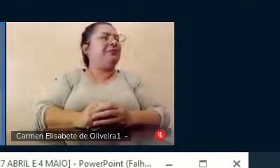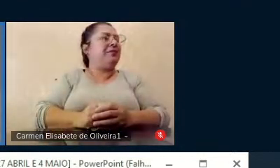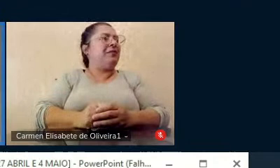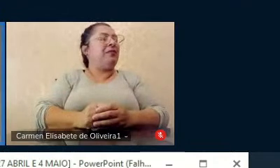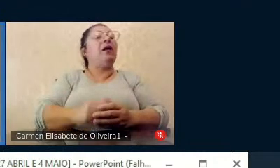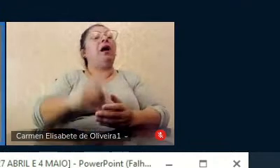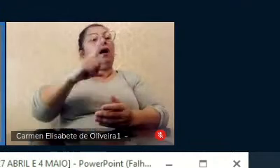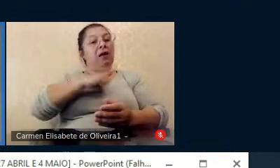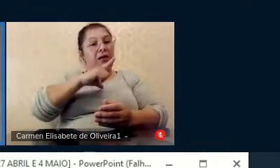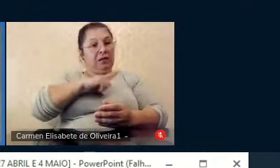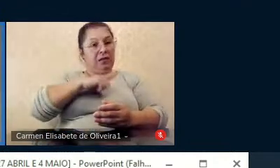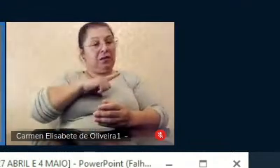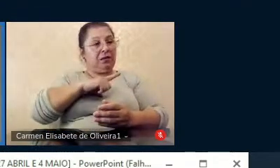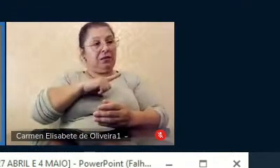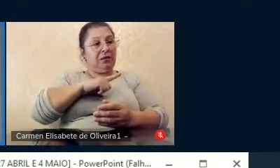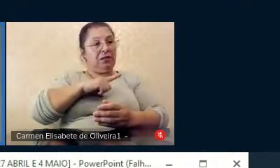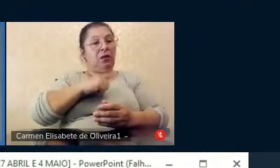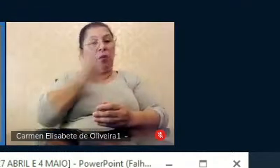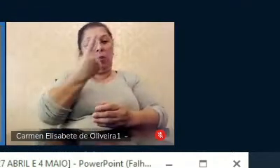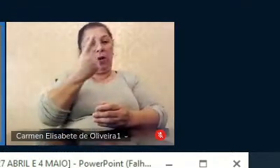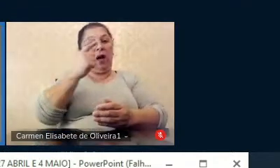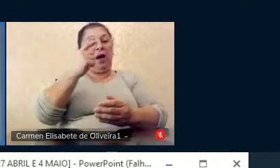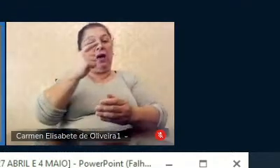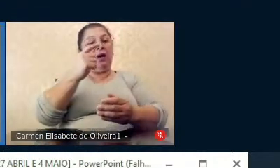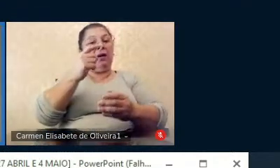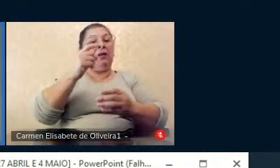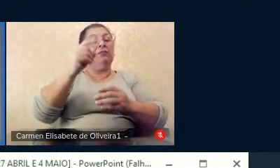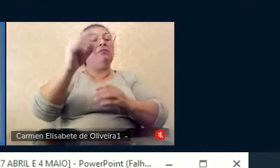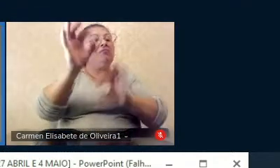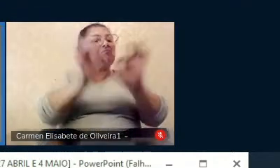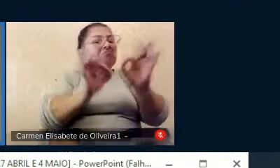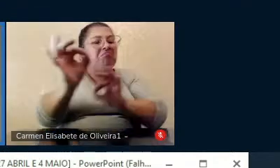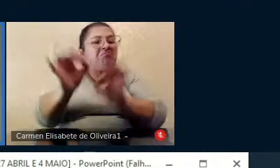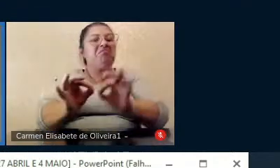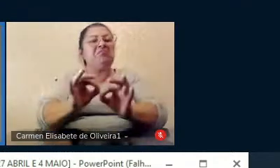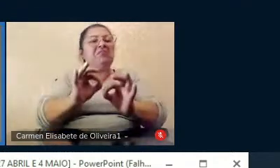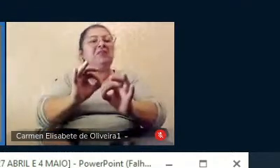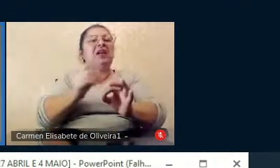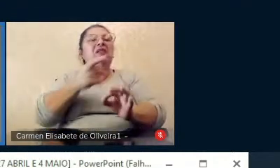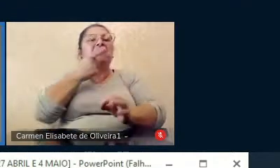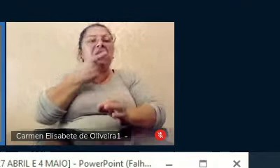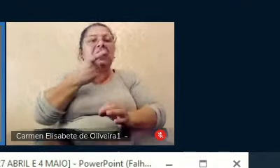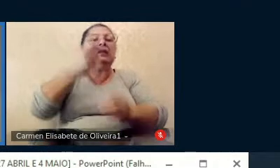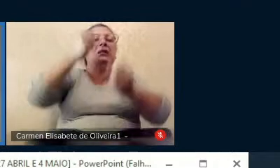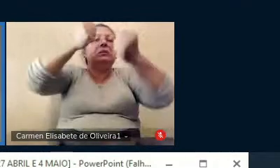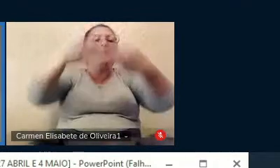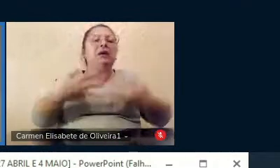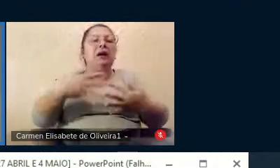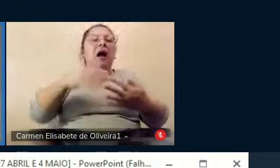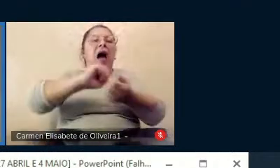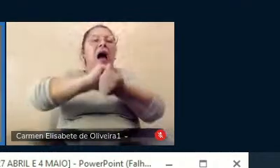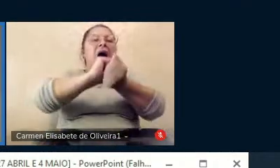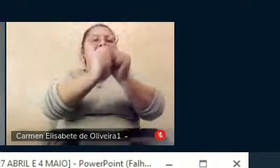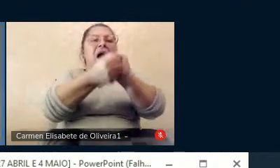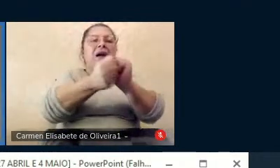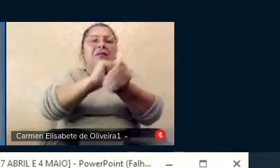Existe uma teoria que diz que literatura é a arte da palavra, sobretudo a